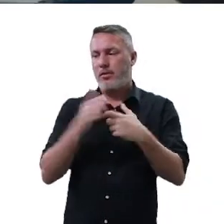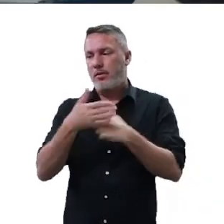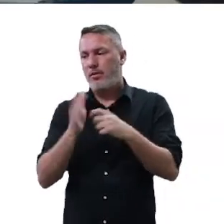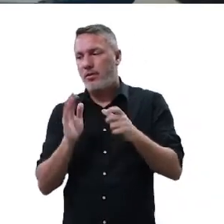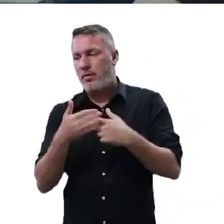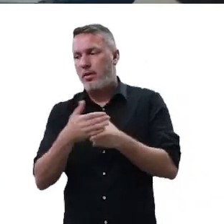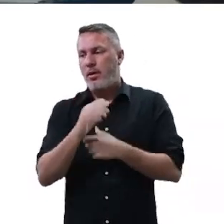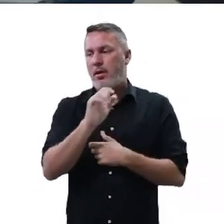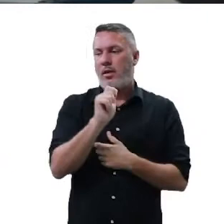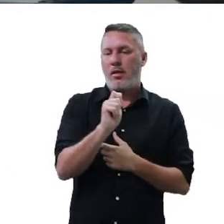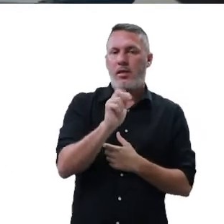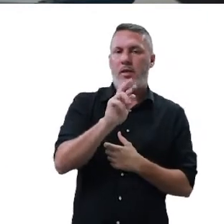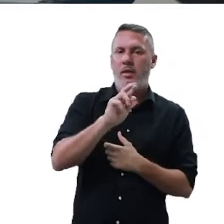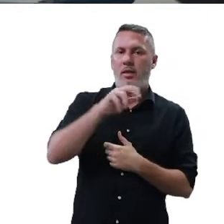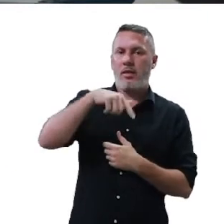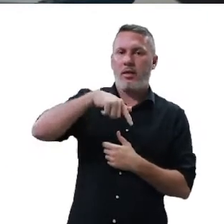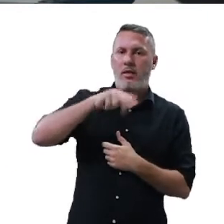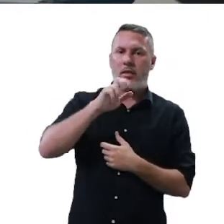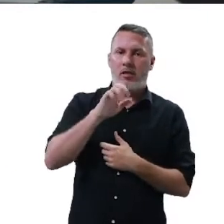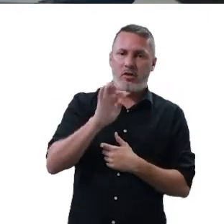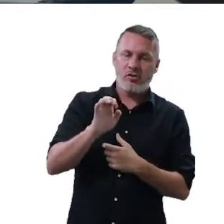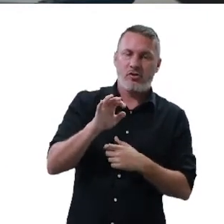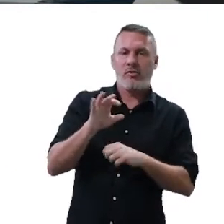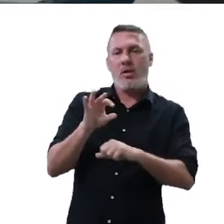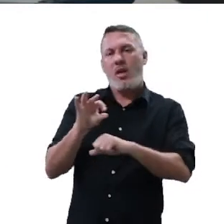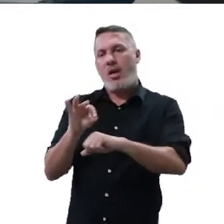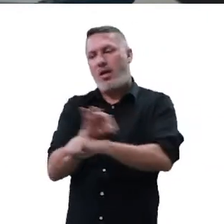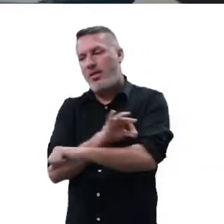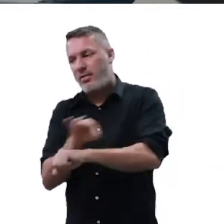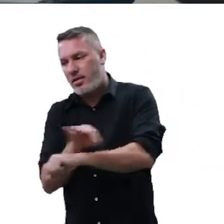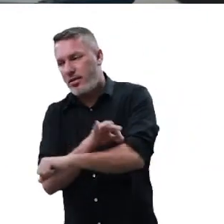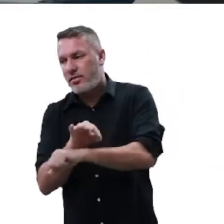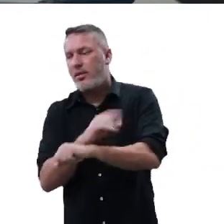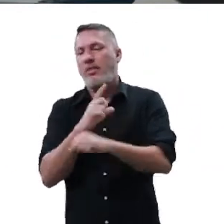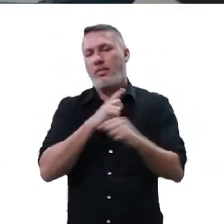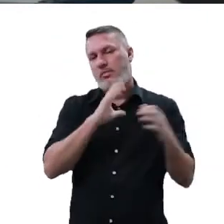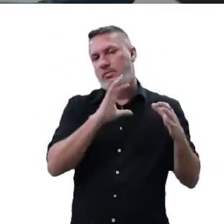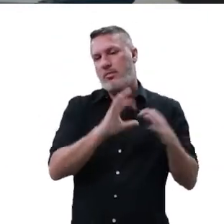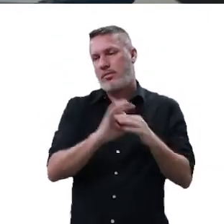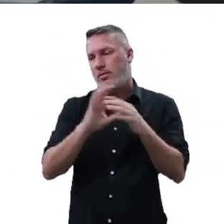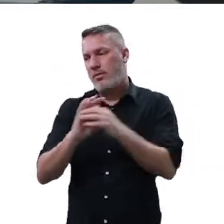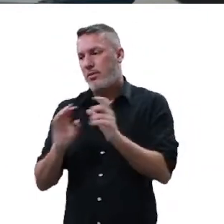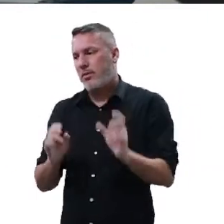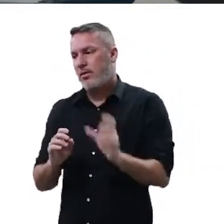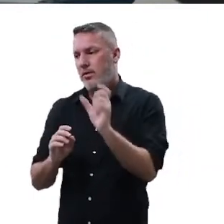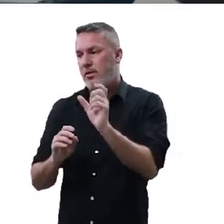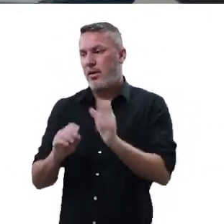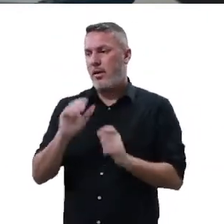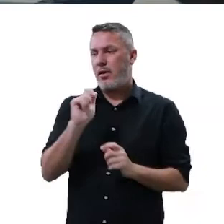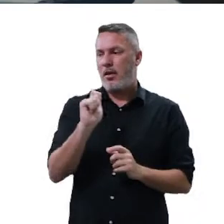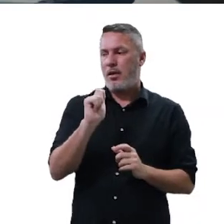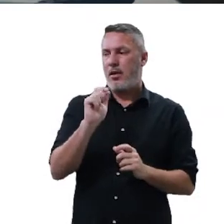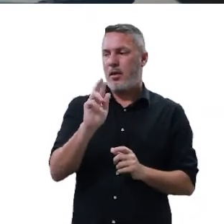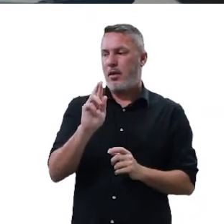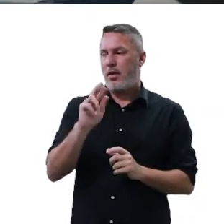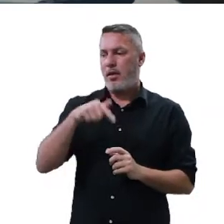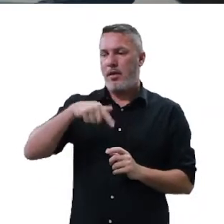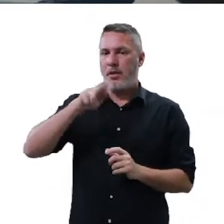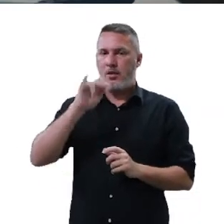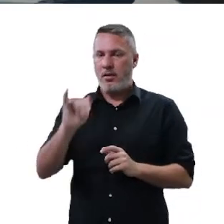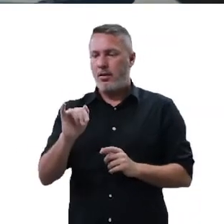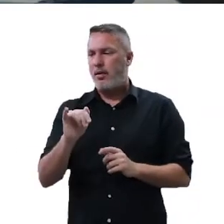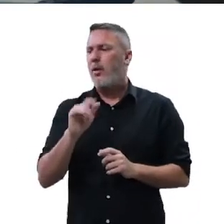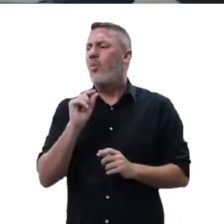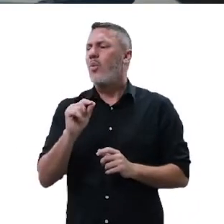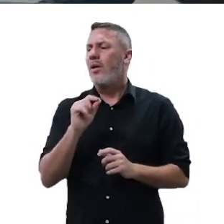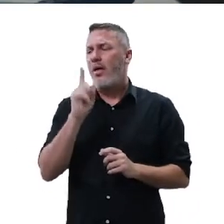da palavra arquétipo, né? Arquiteto. Todas essas palavras têm origem nesse radical aí chamado